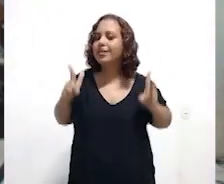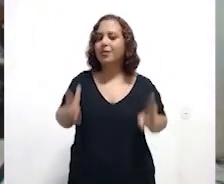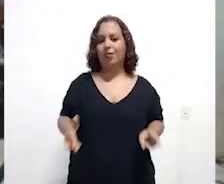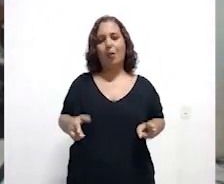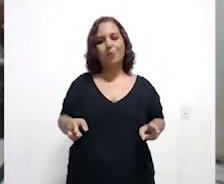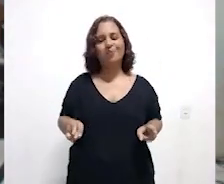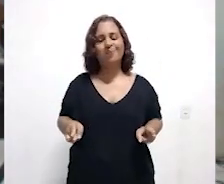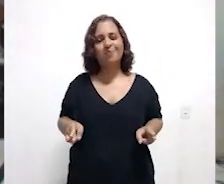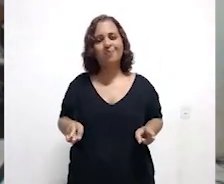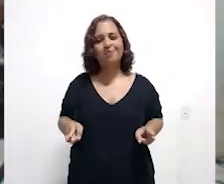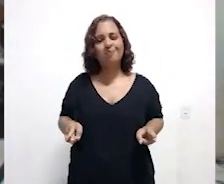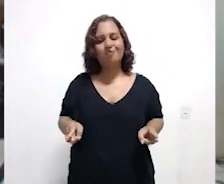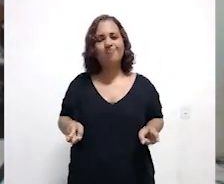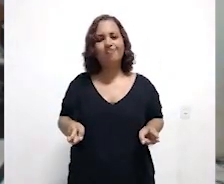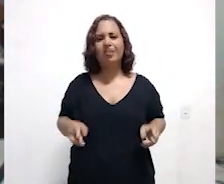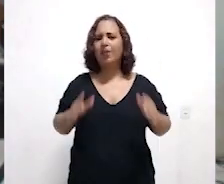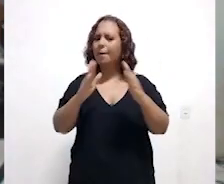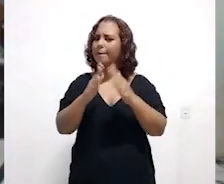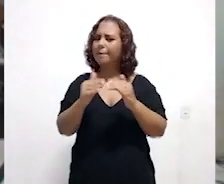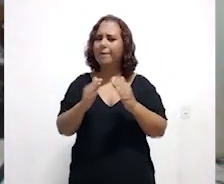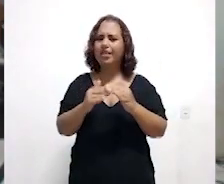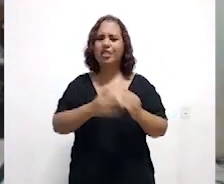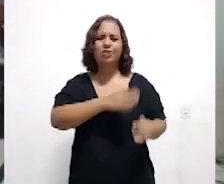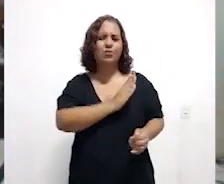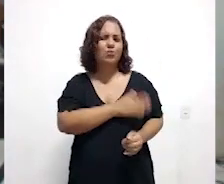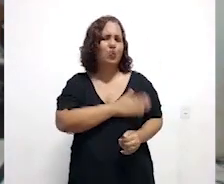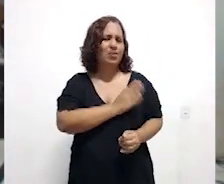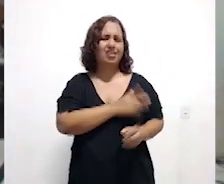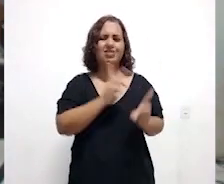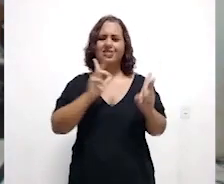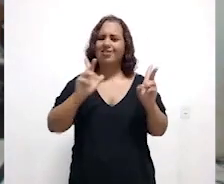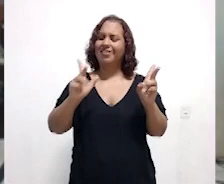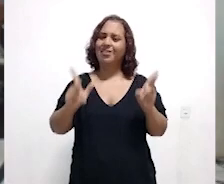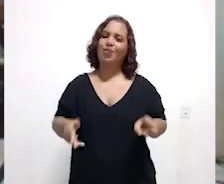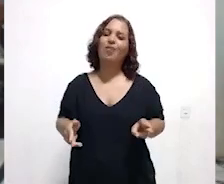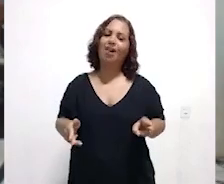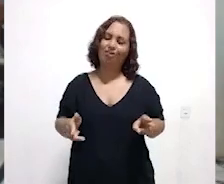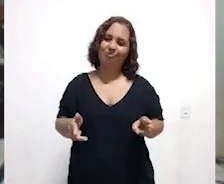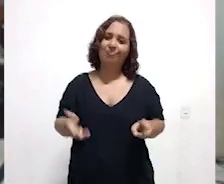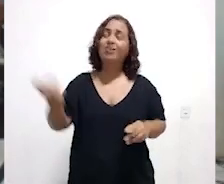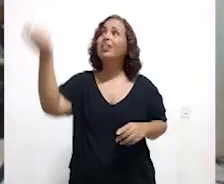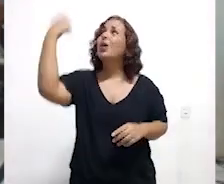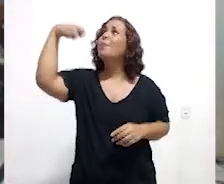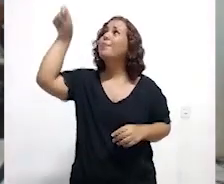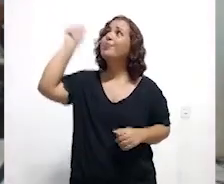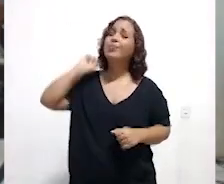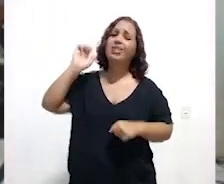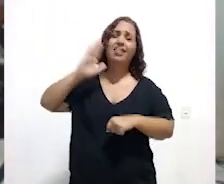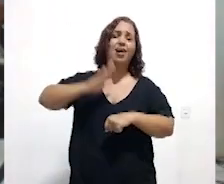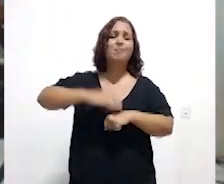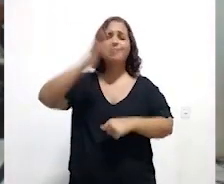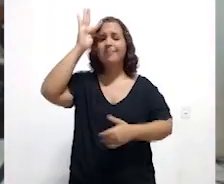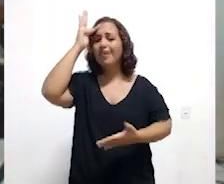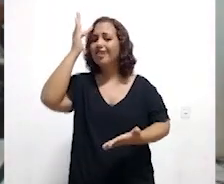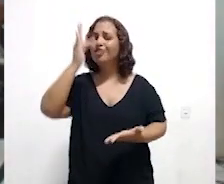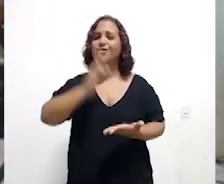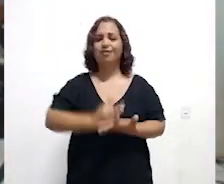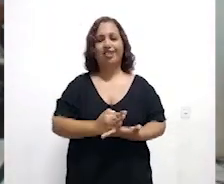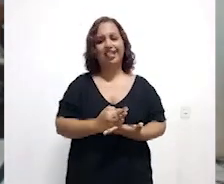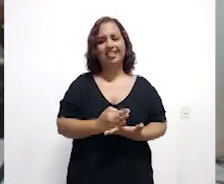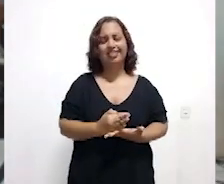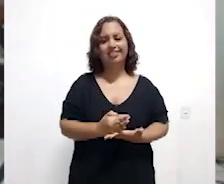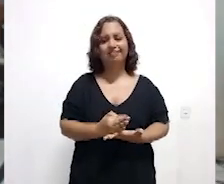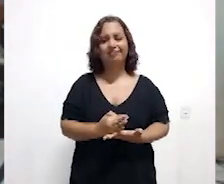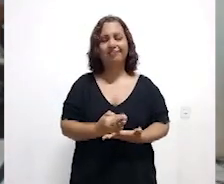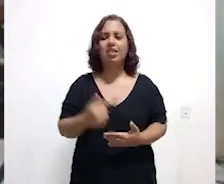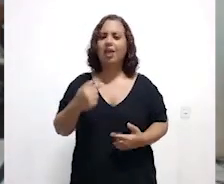e com o mesmo pedido no coração. Dá-me mais fé, Senhor, para que